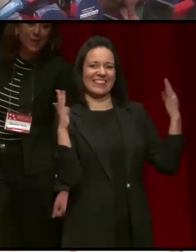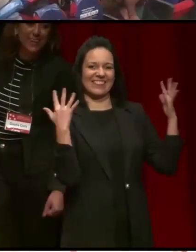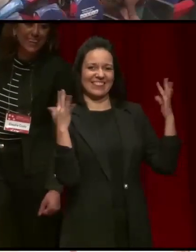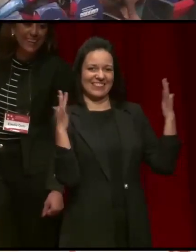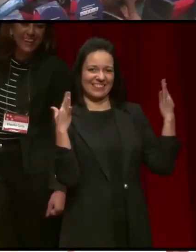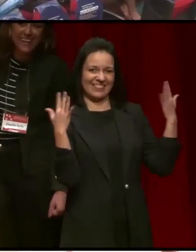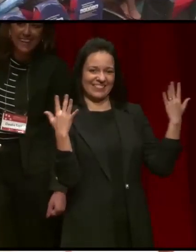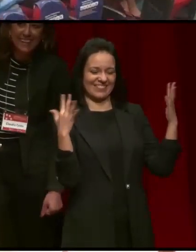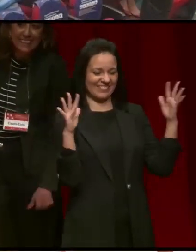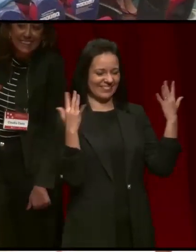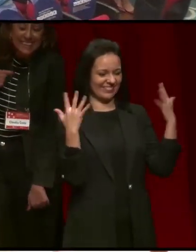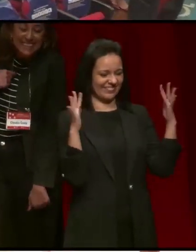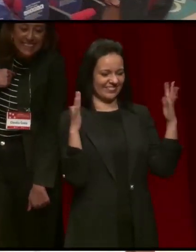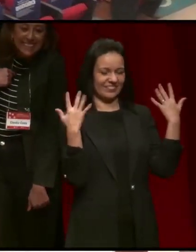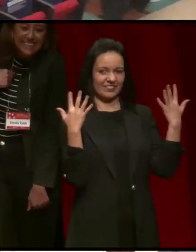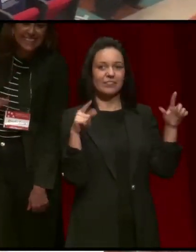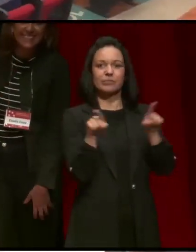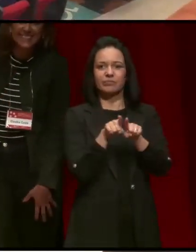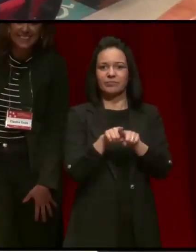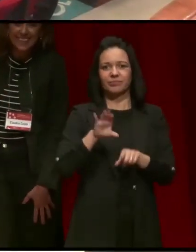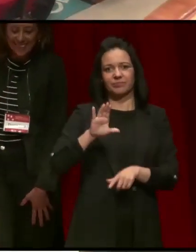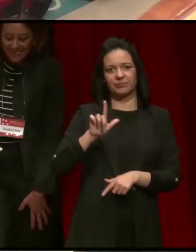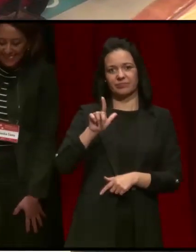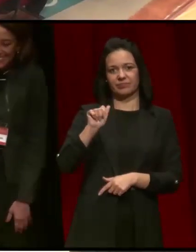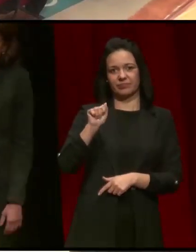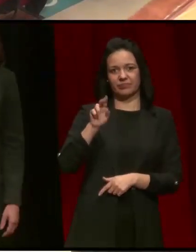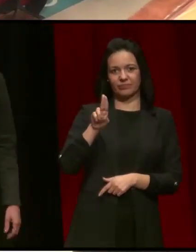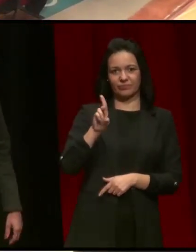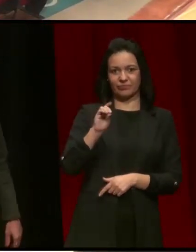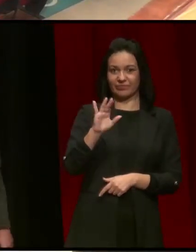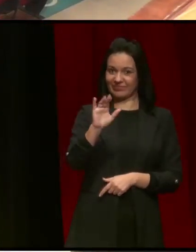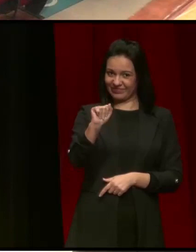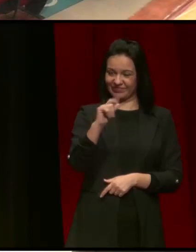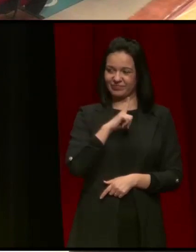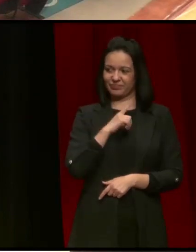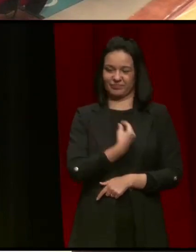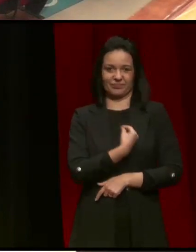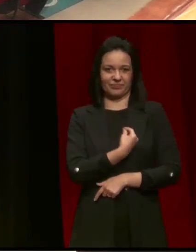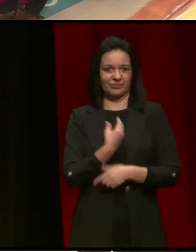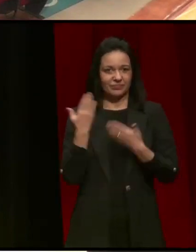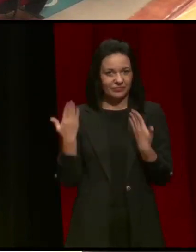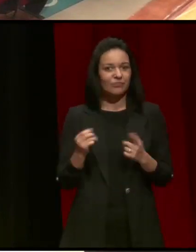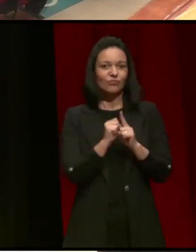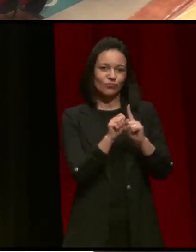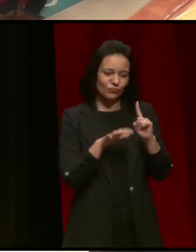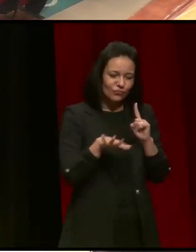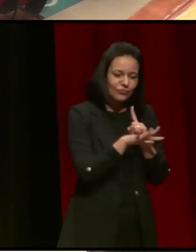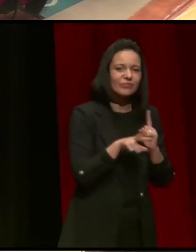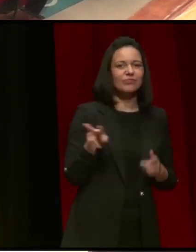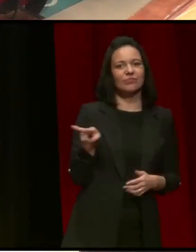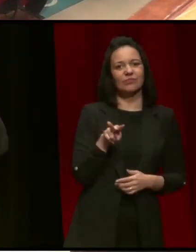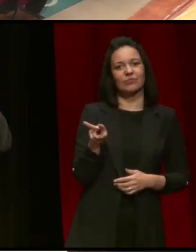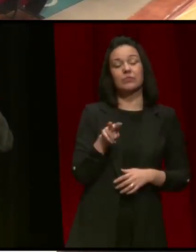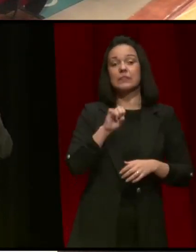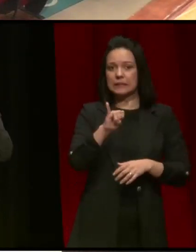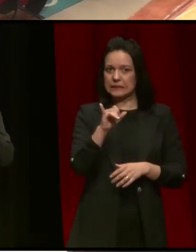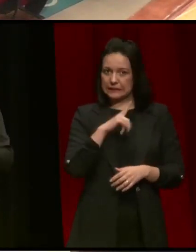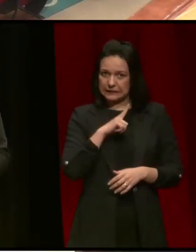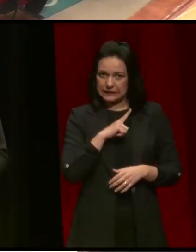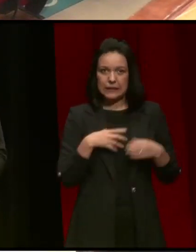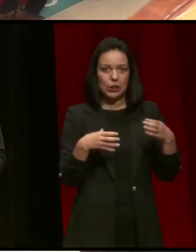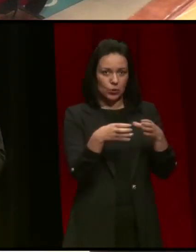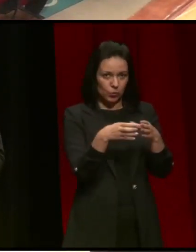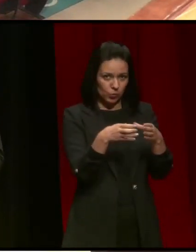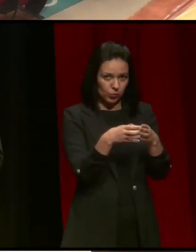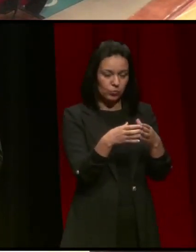assistente social. A Claudinha está aqui do meu lado, vem aqui, Claudinha, nossa assistente social. Você que é de organização,